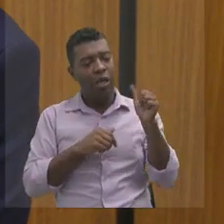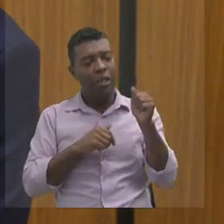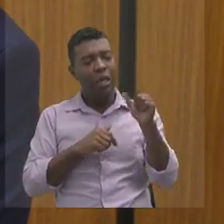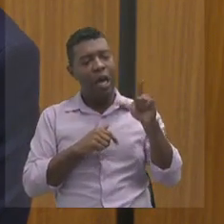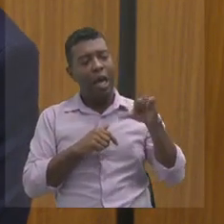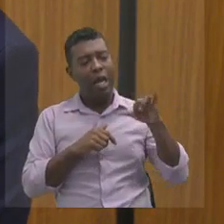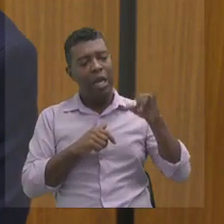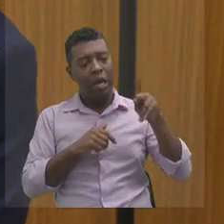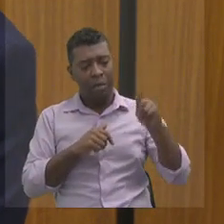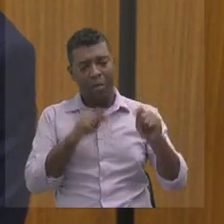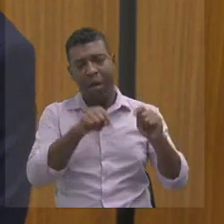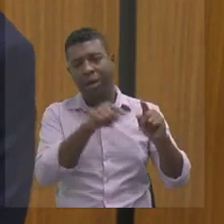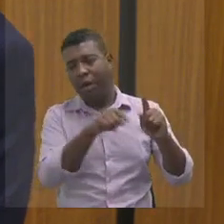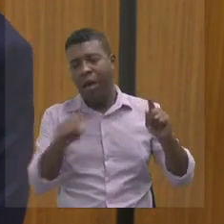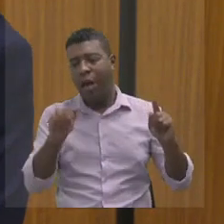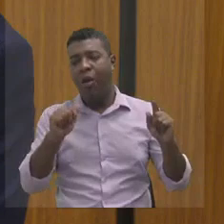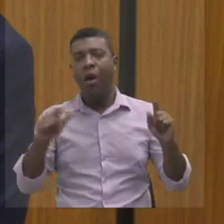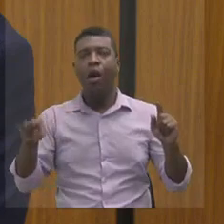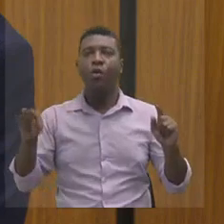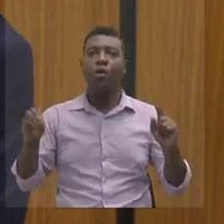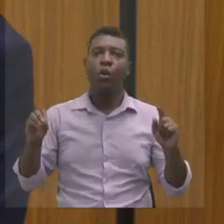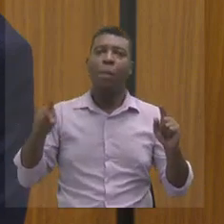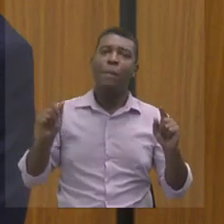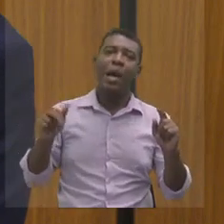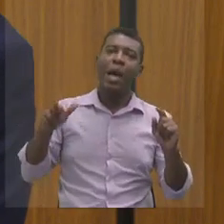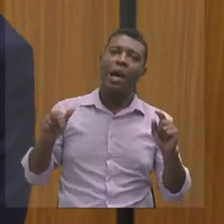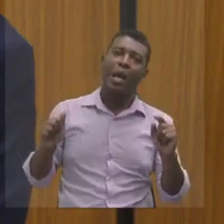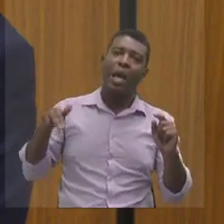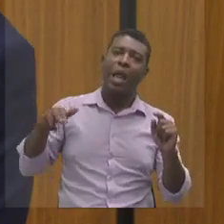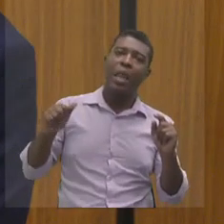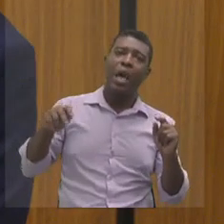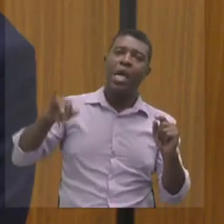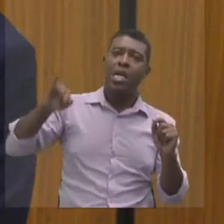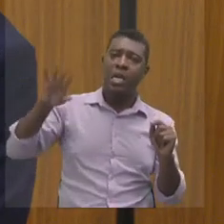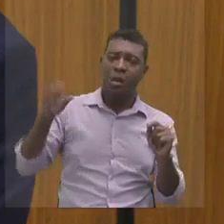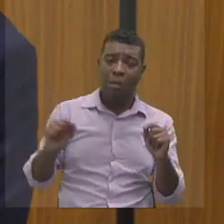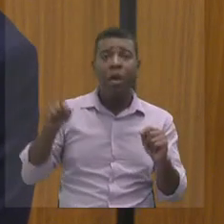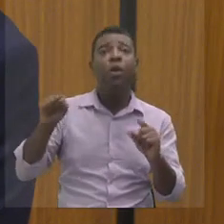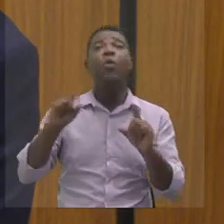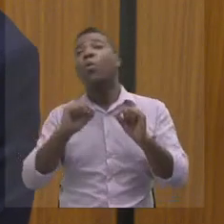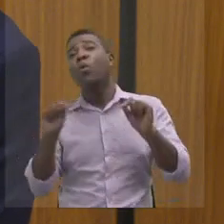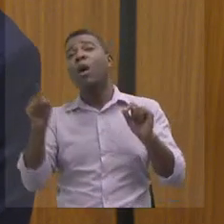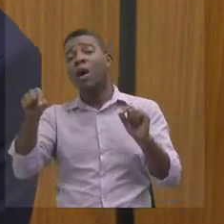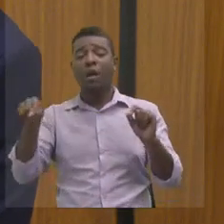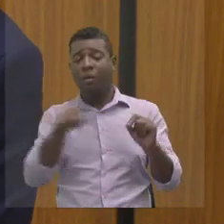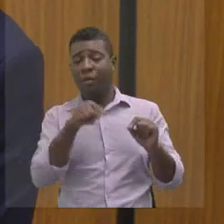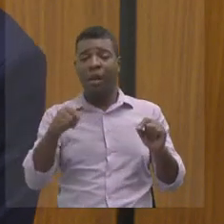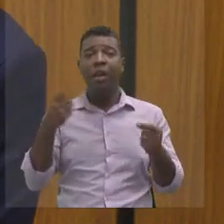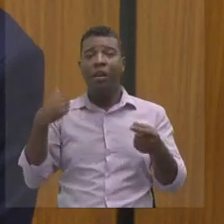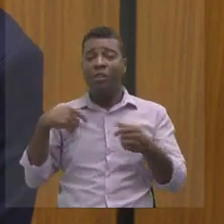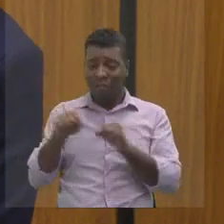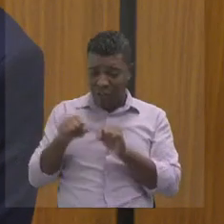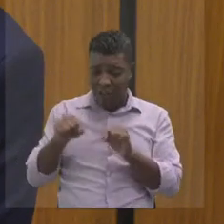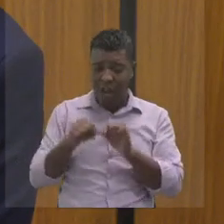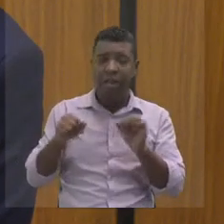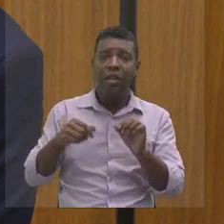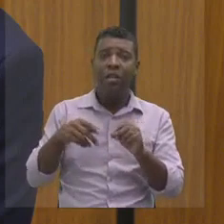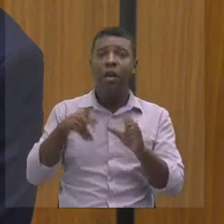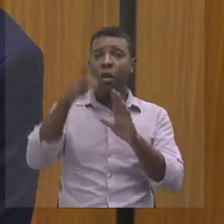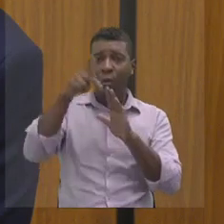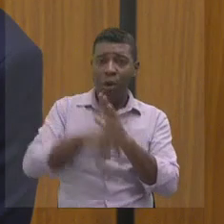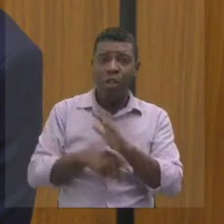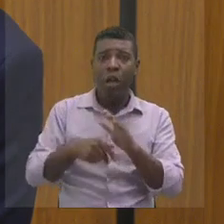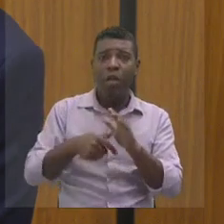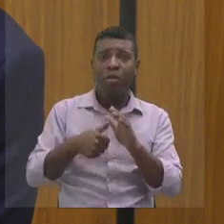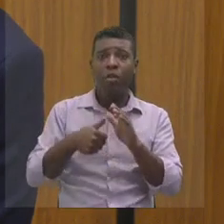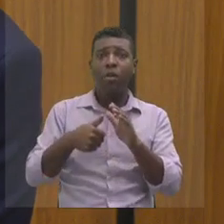entre o estado e os municípios inclusive com contrapartida todos os municípios que estão financiado a maior parte desse projeto executivo está